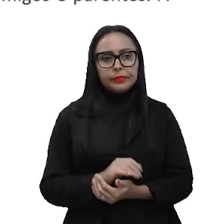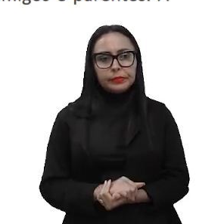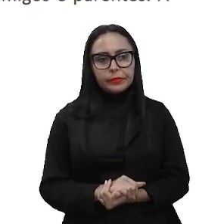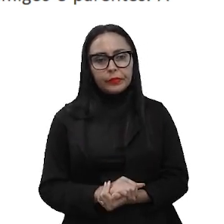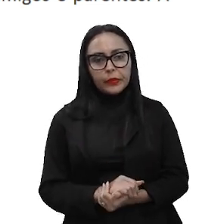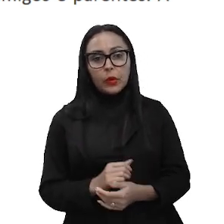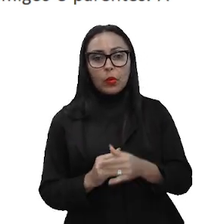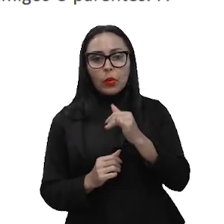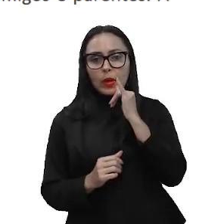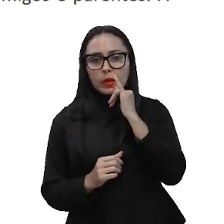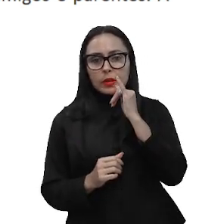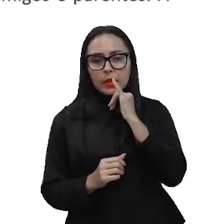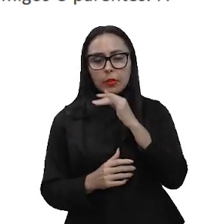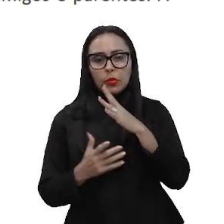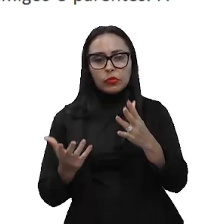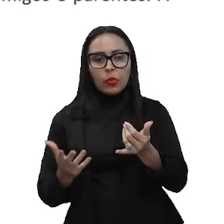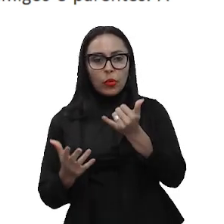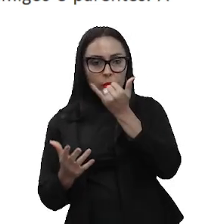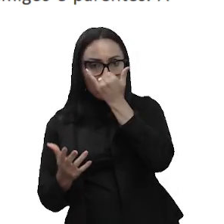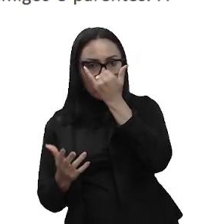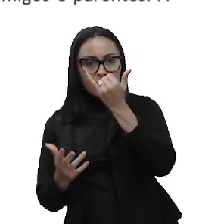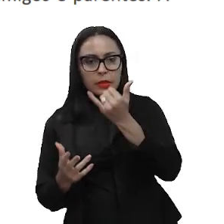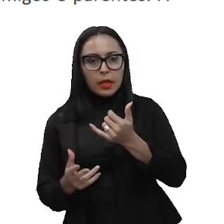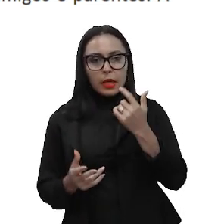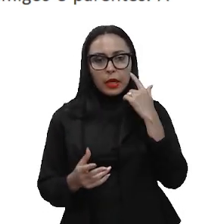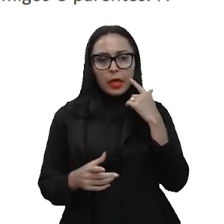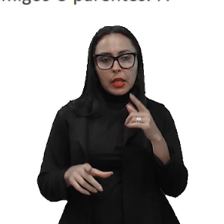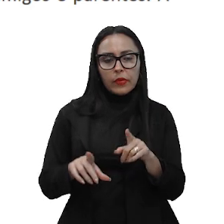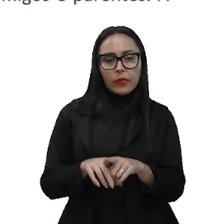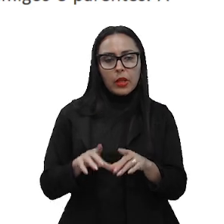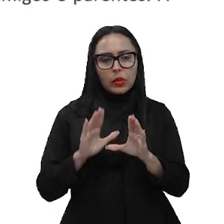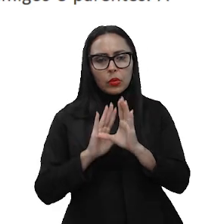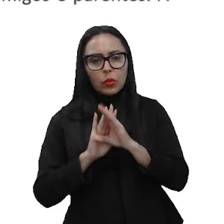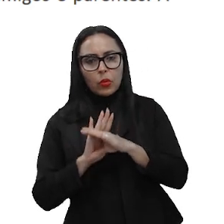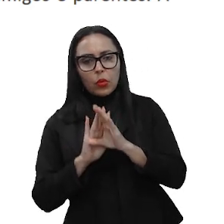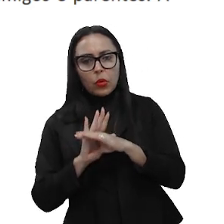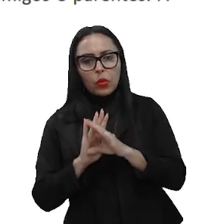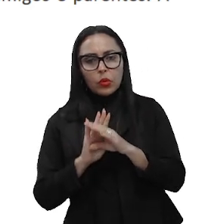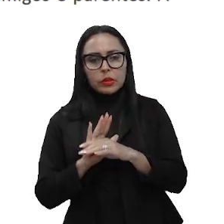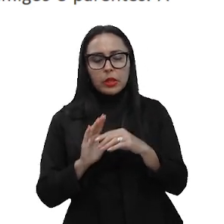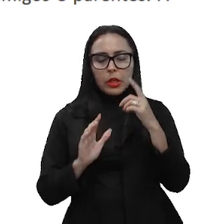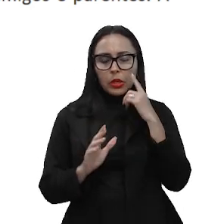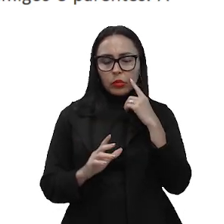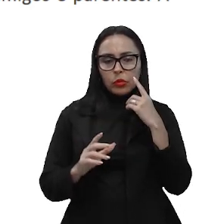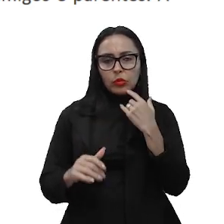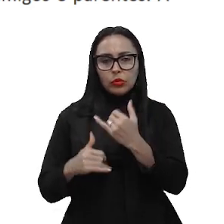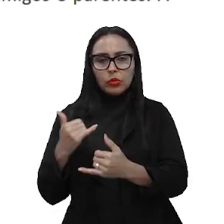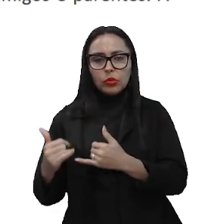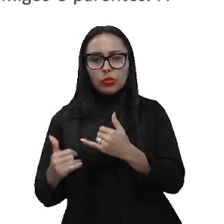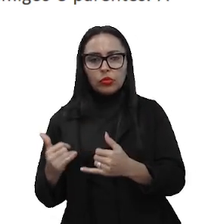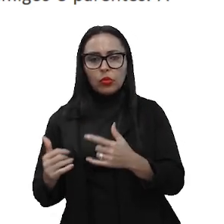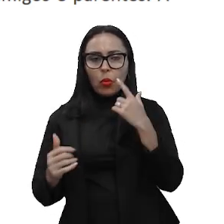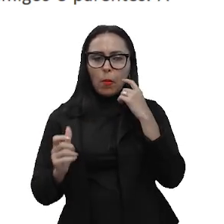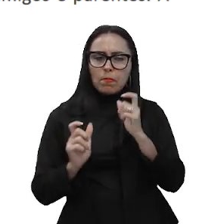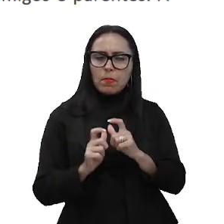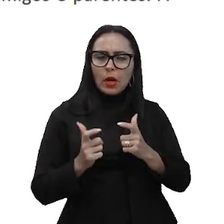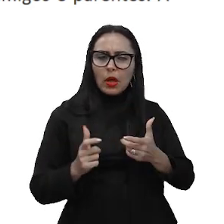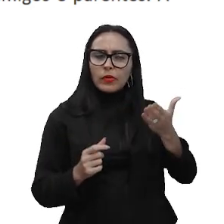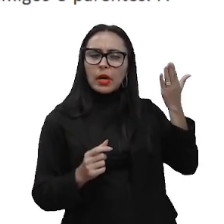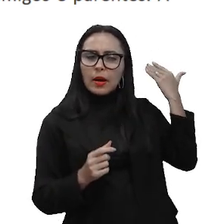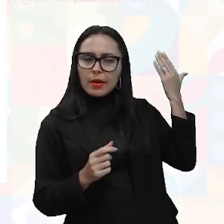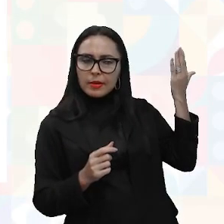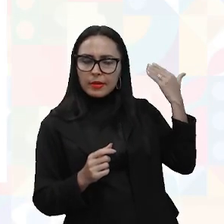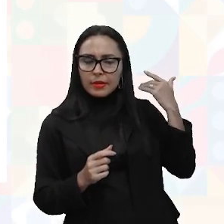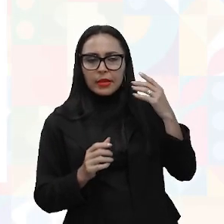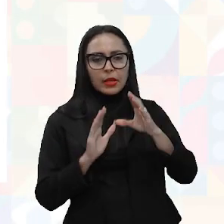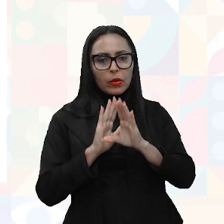algum exemplo, jogo de azar, jogo de empurra, enfim. E ela fala muito no conceito de jogos não digitais, jogo no conceito mais amplo, mais antigo até.